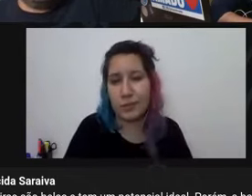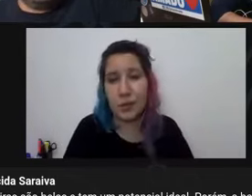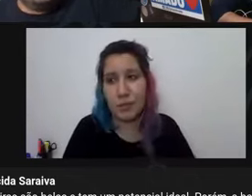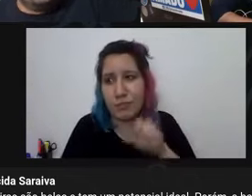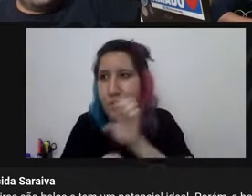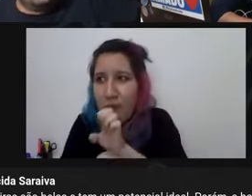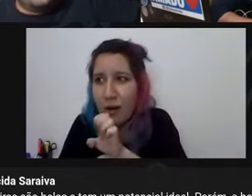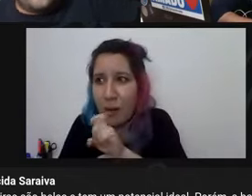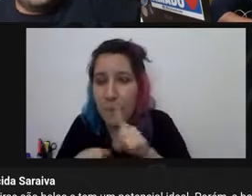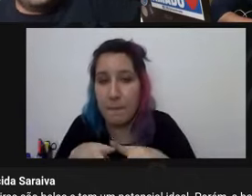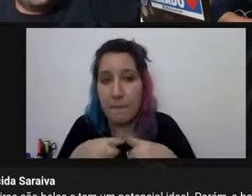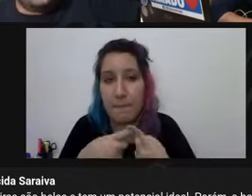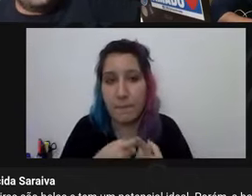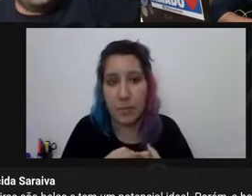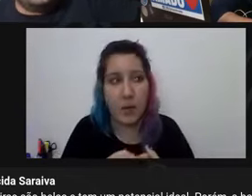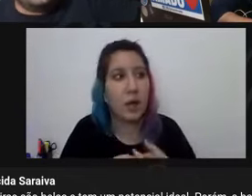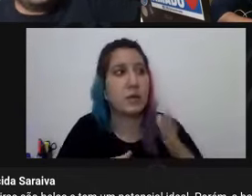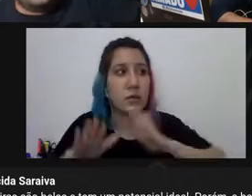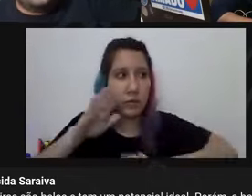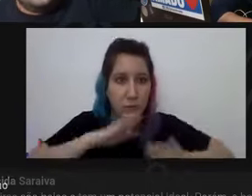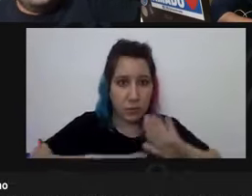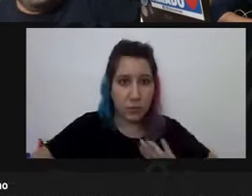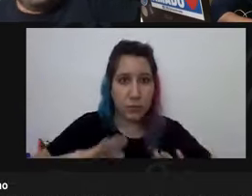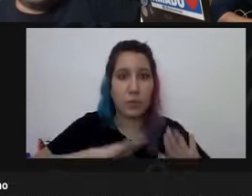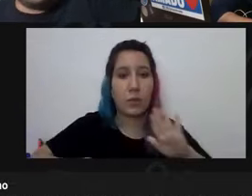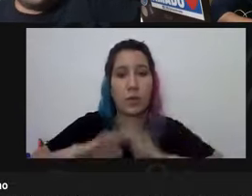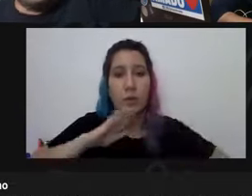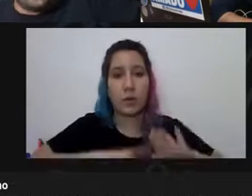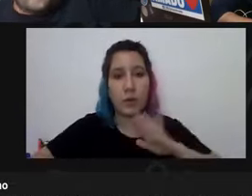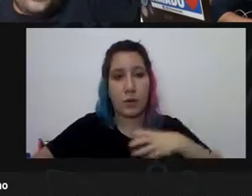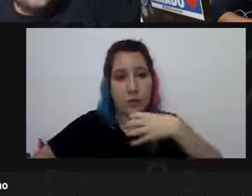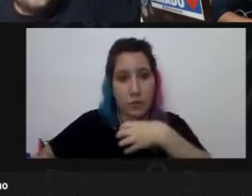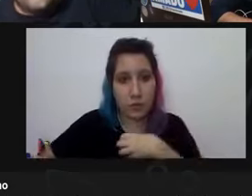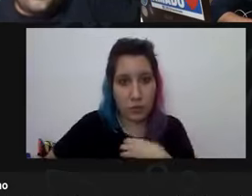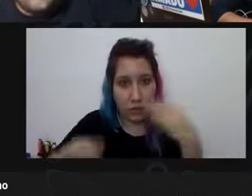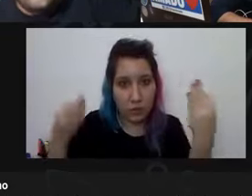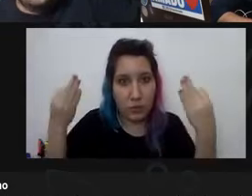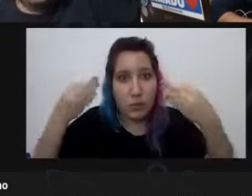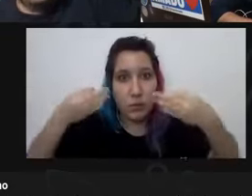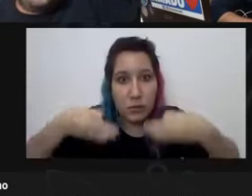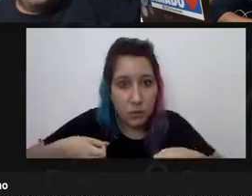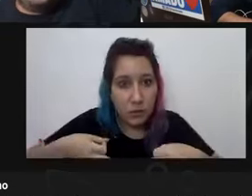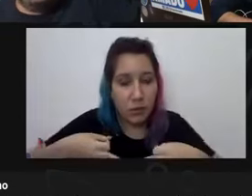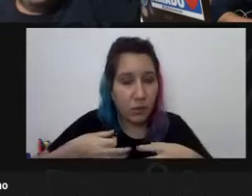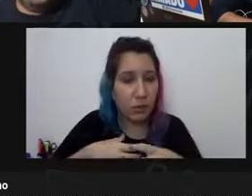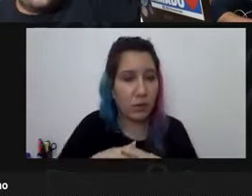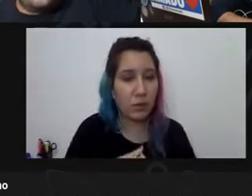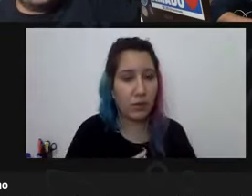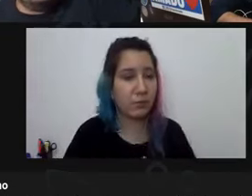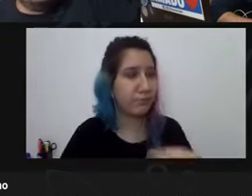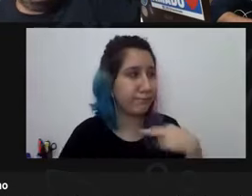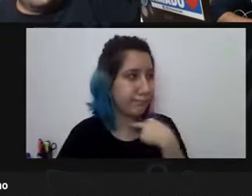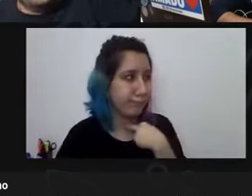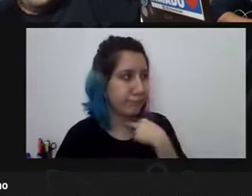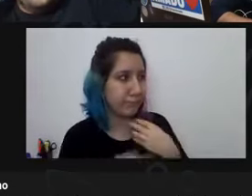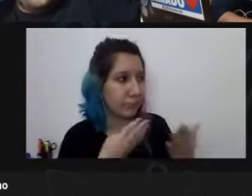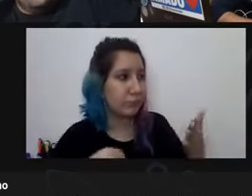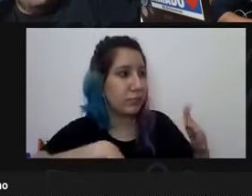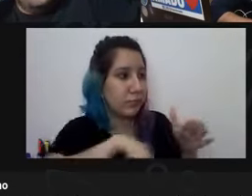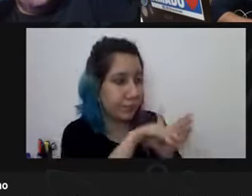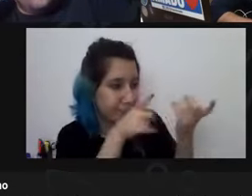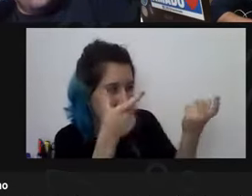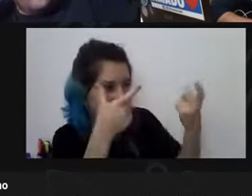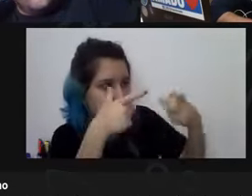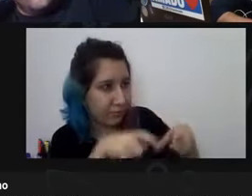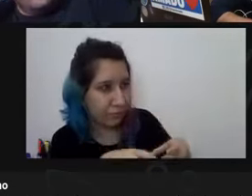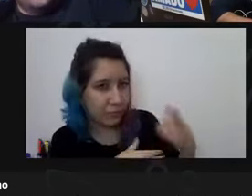entrem nas unidades de conservações naturais de forma controlada, né? Então, não dá para, num lugar que a gente vai, ao